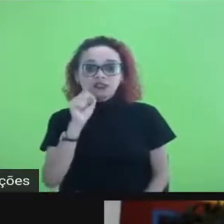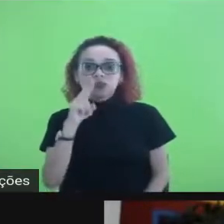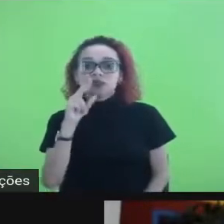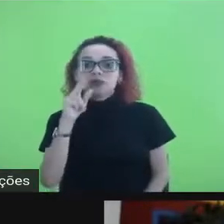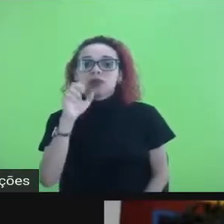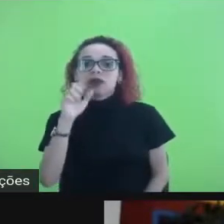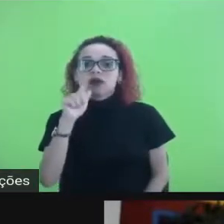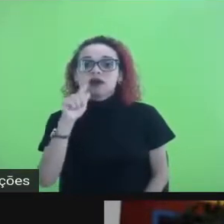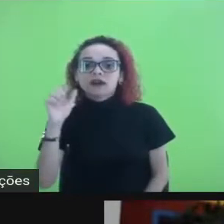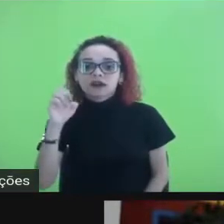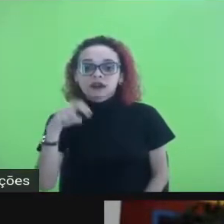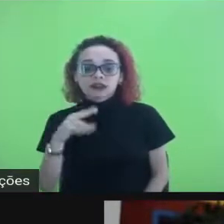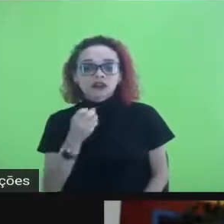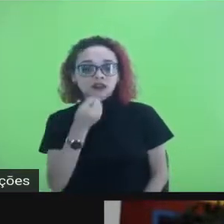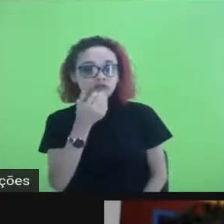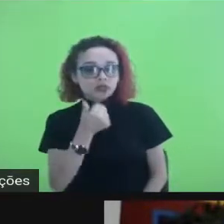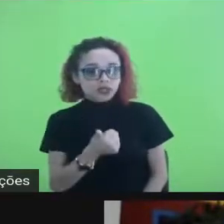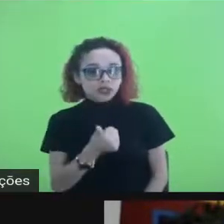também, Joyce.